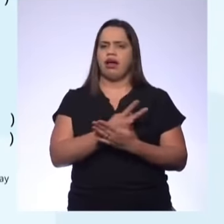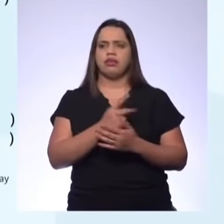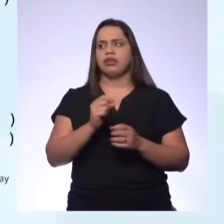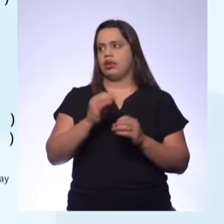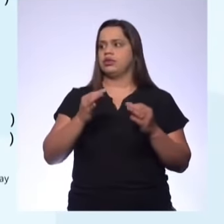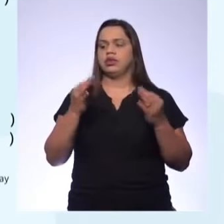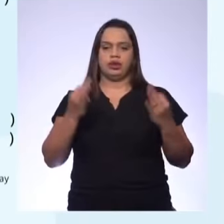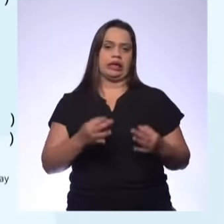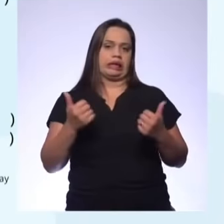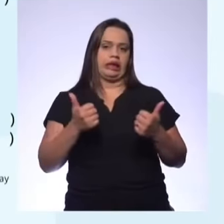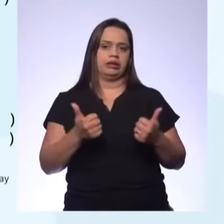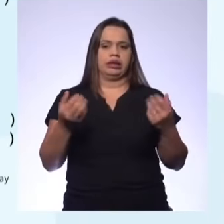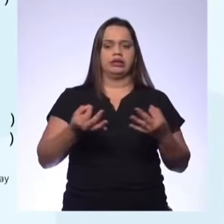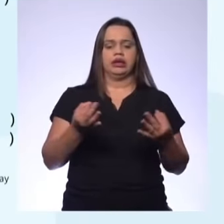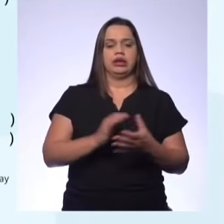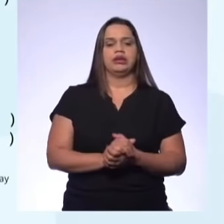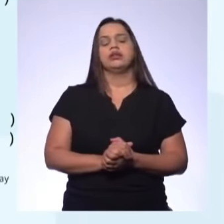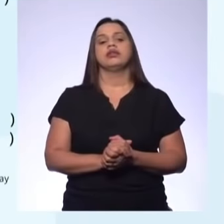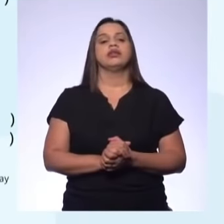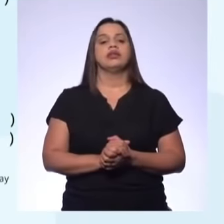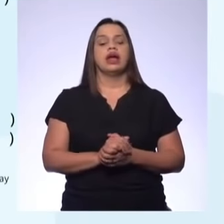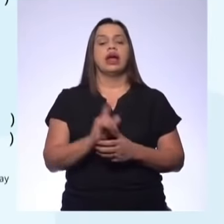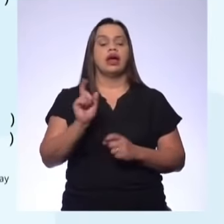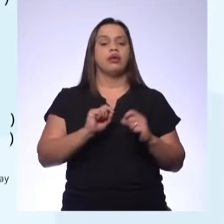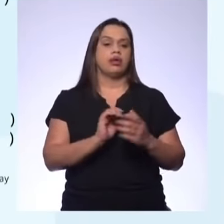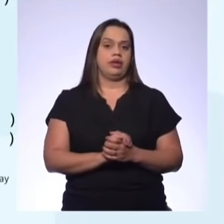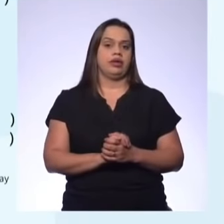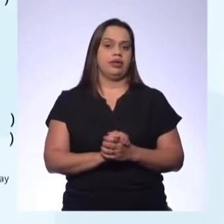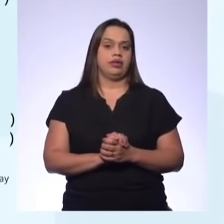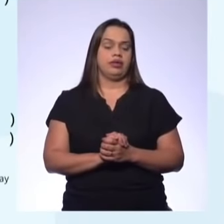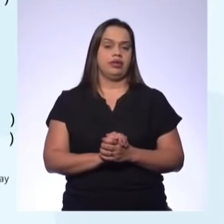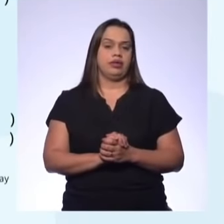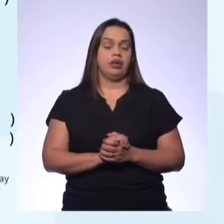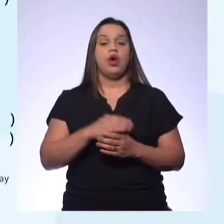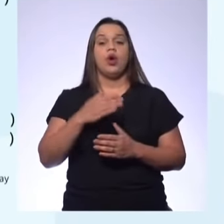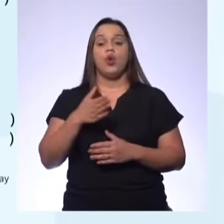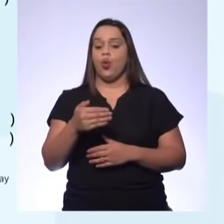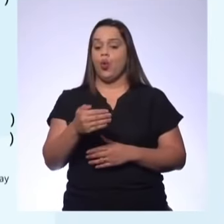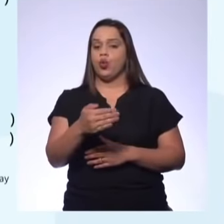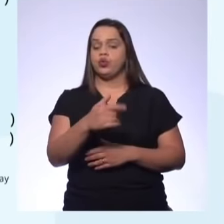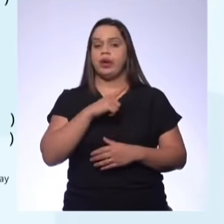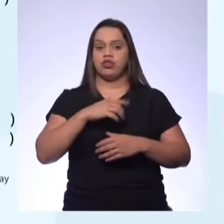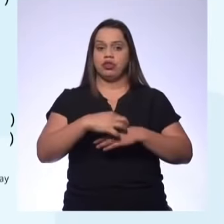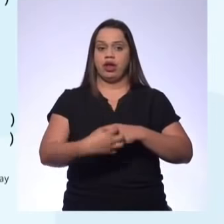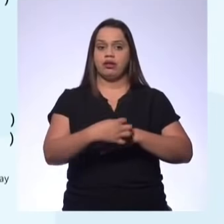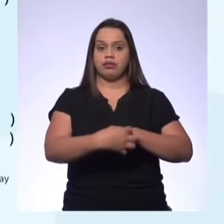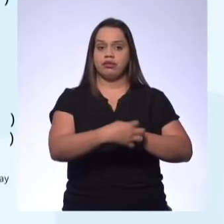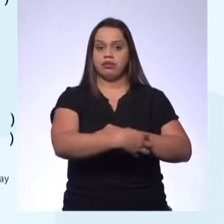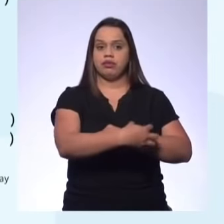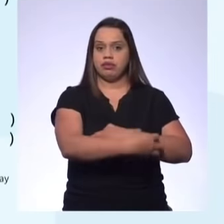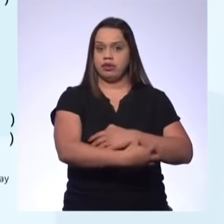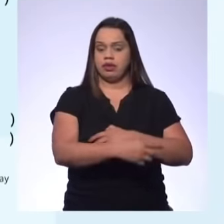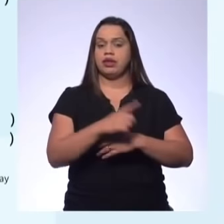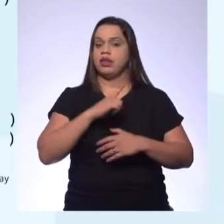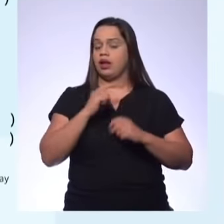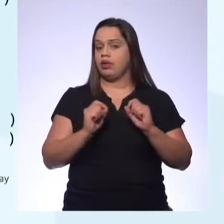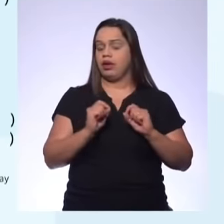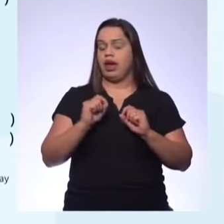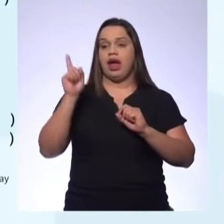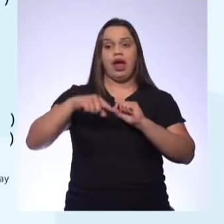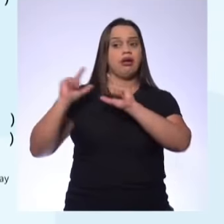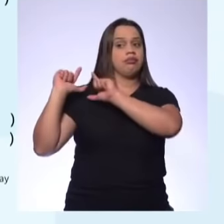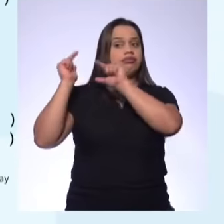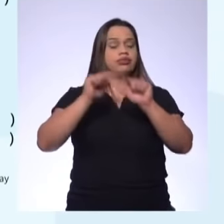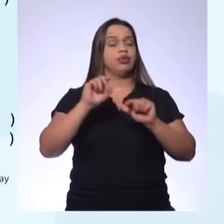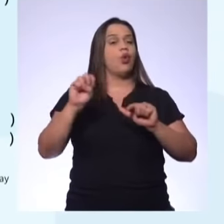é Fish have Skills peixes têm escamas tratores Land ravers traço